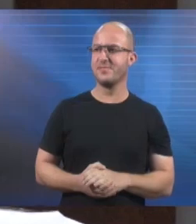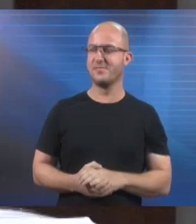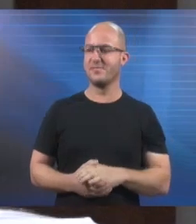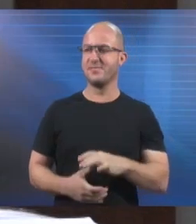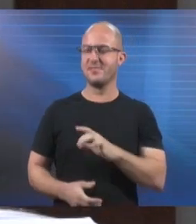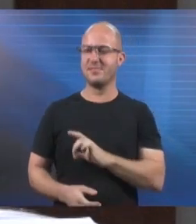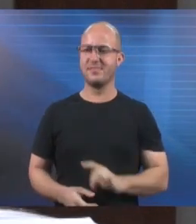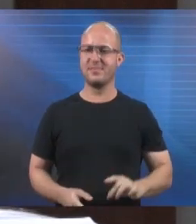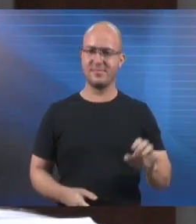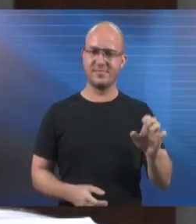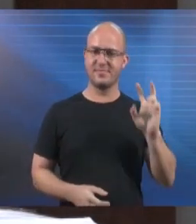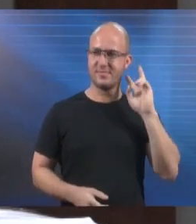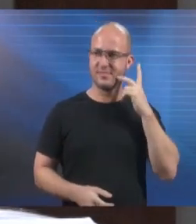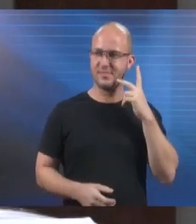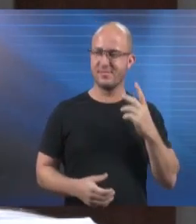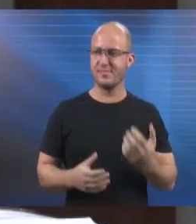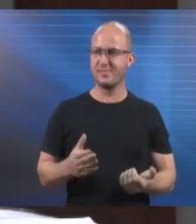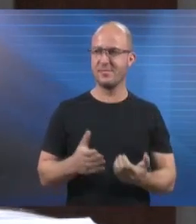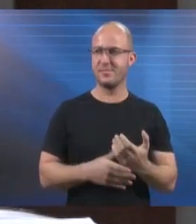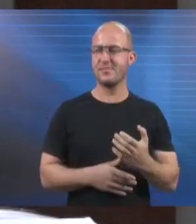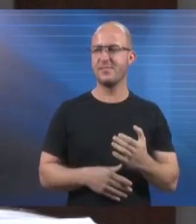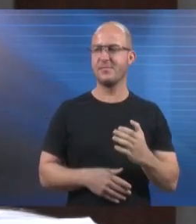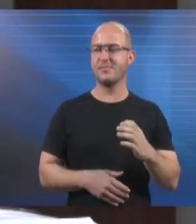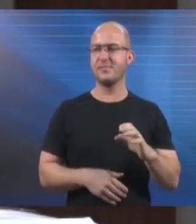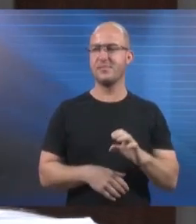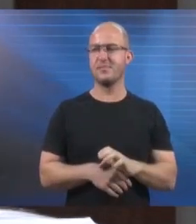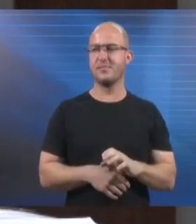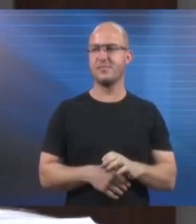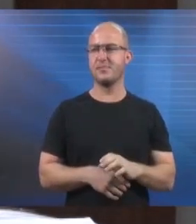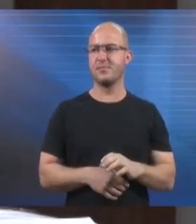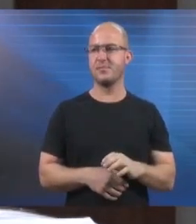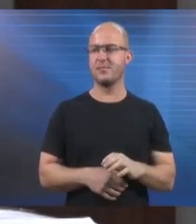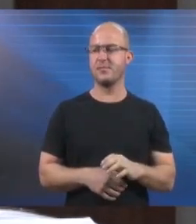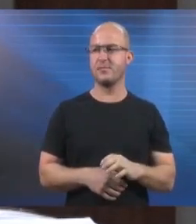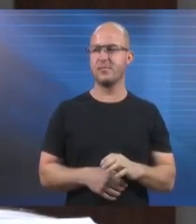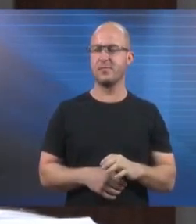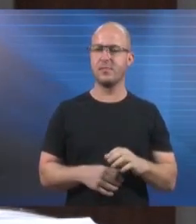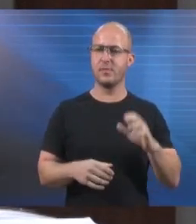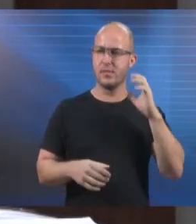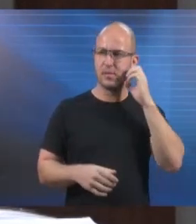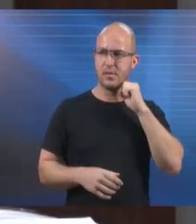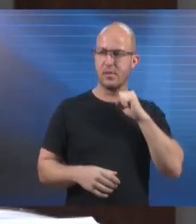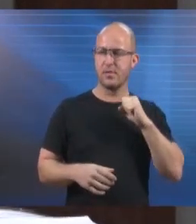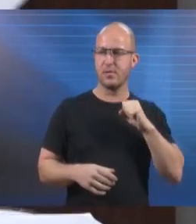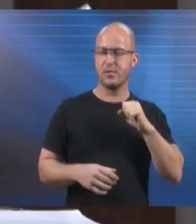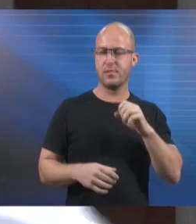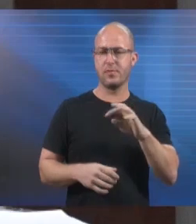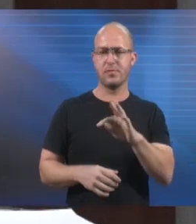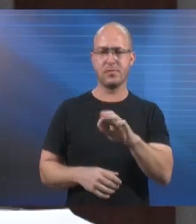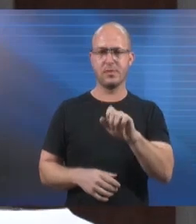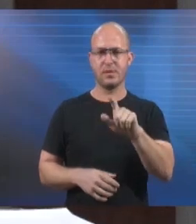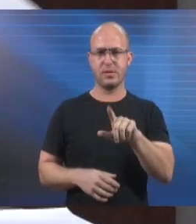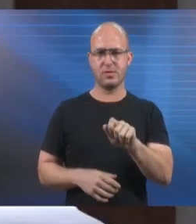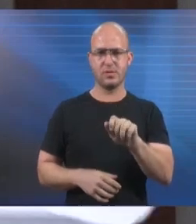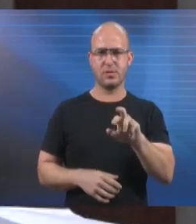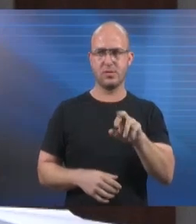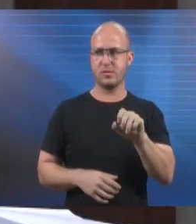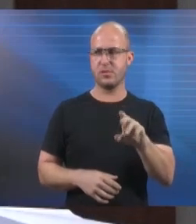Dev de Basília institui a semana Estadual de conscientização mobilização estímulo de adoção da campanha contra taxa Rosa